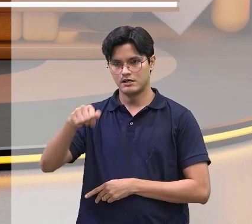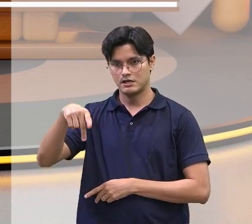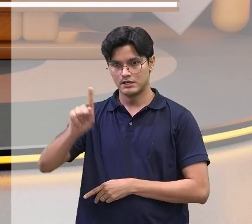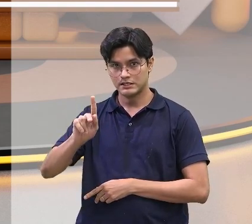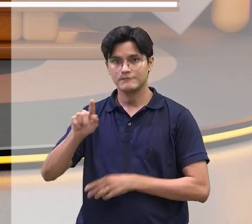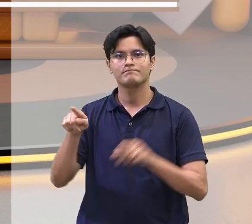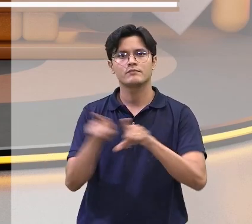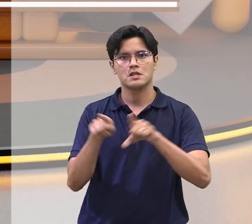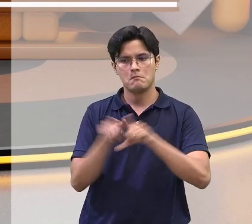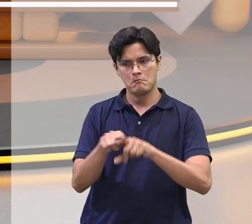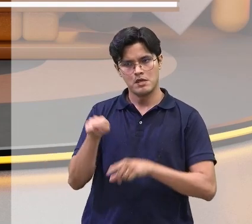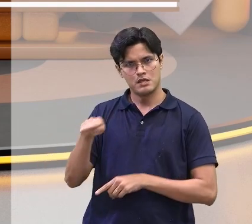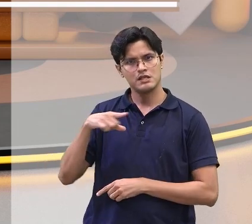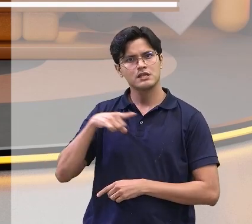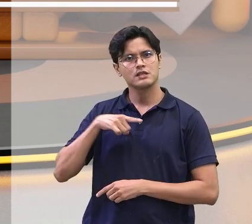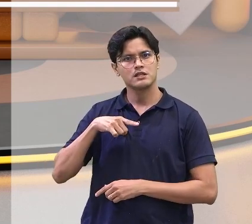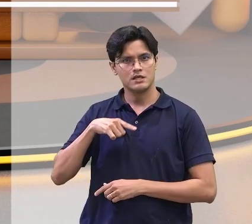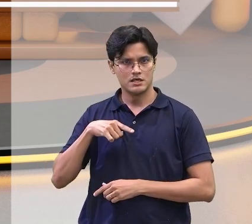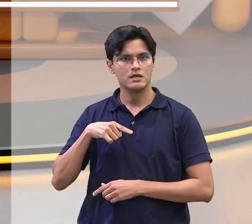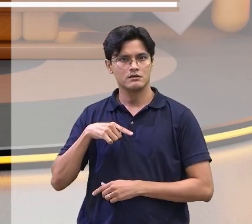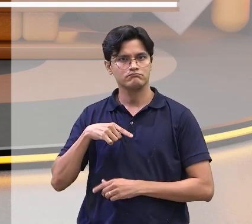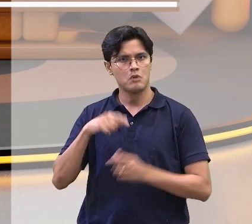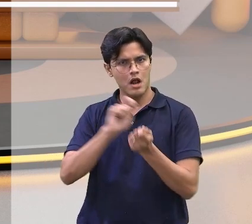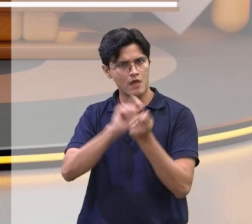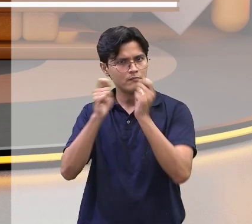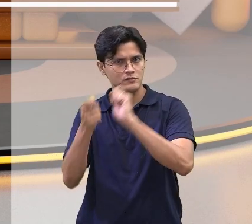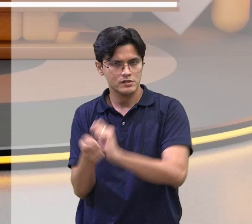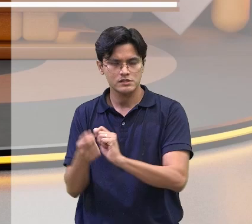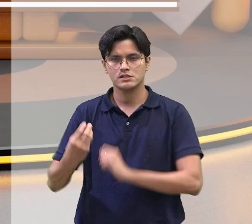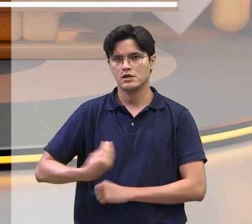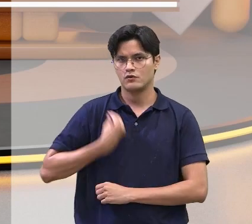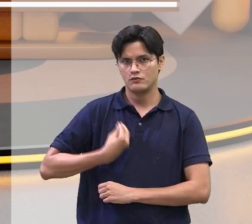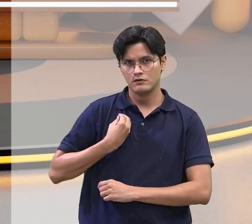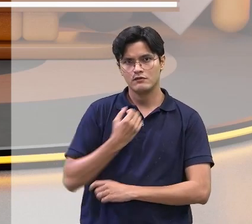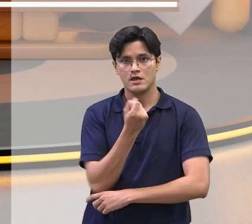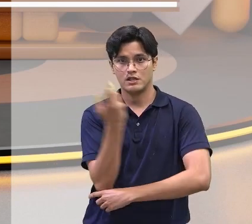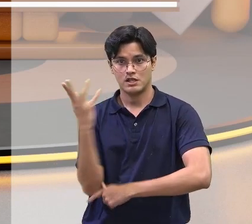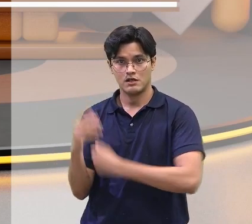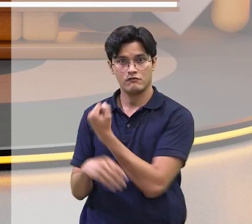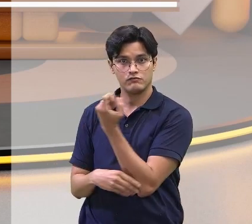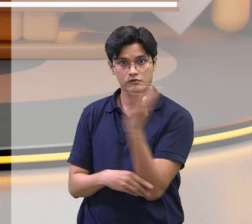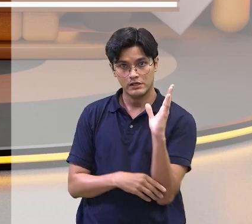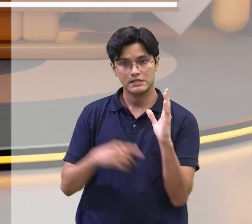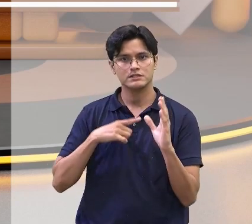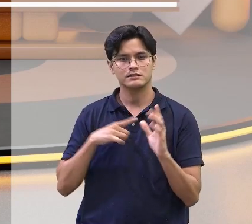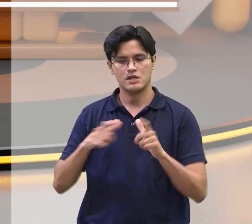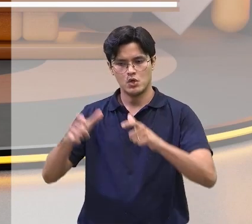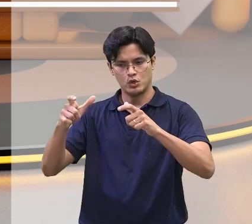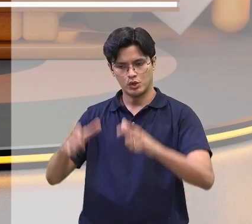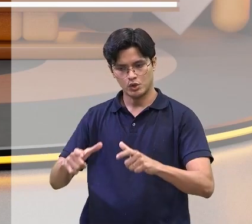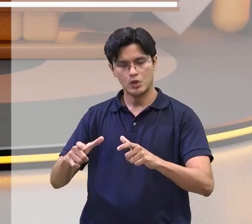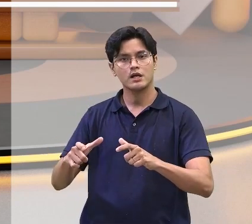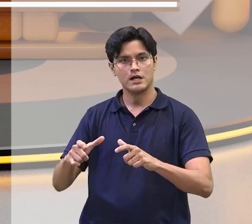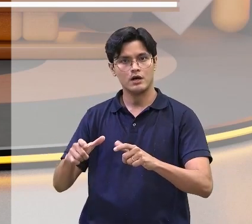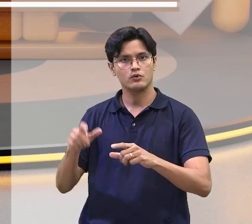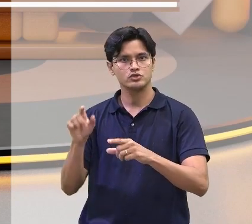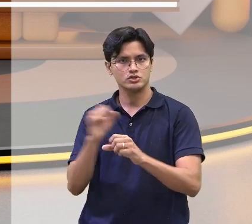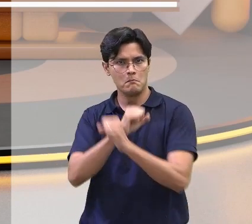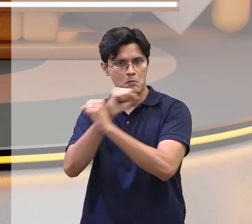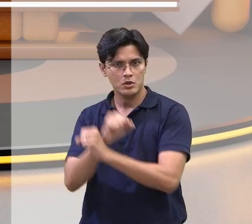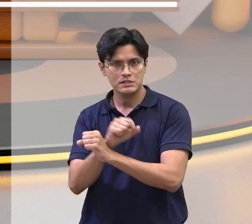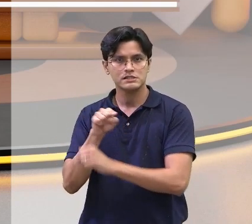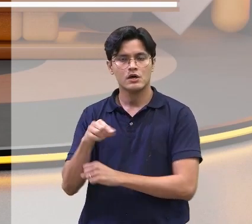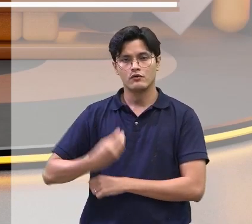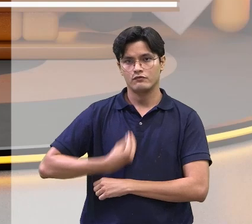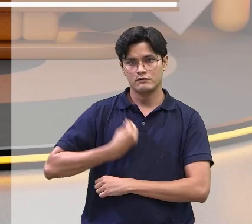floresta, eles têm algumas reservas especiais nas quais eles vivem até os dias de hoje, e a gente